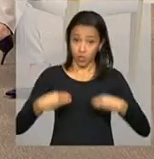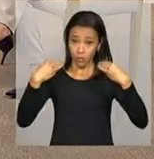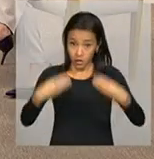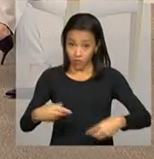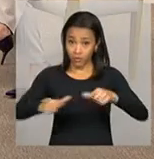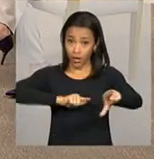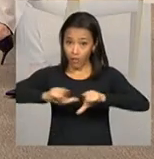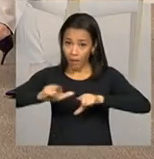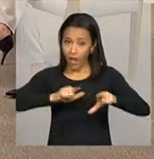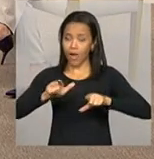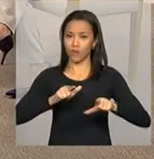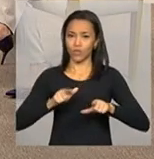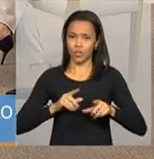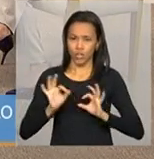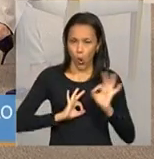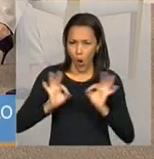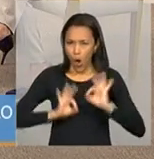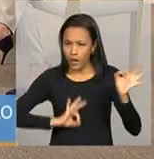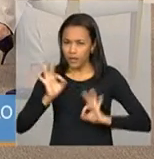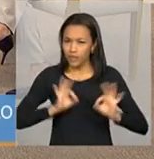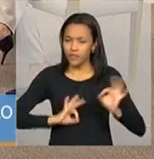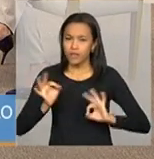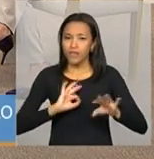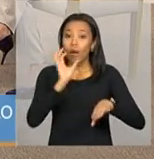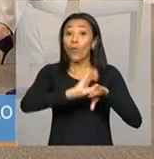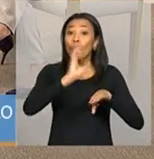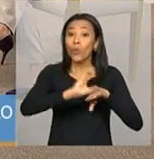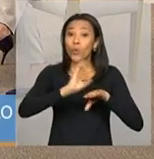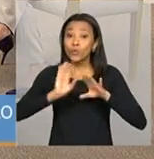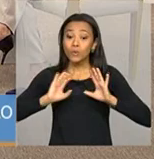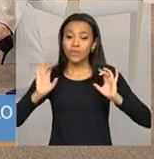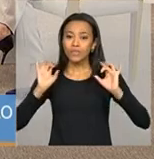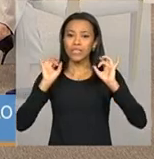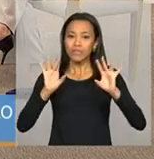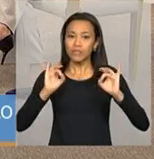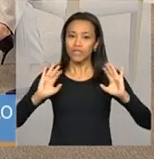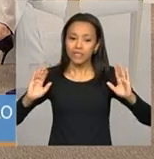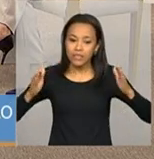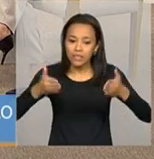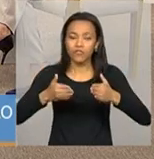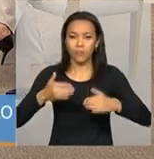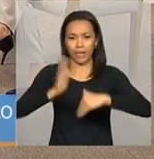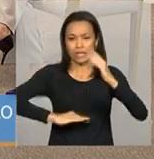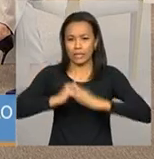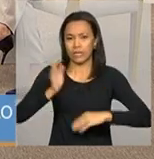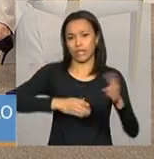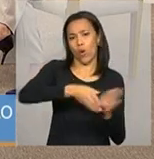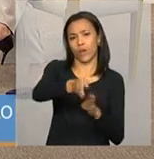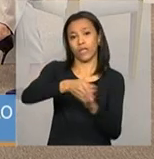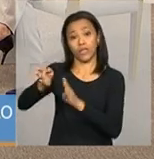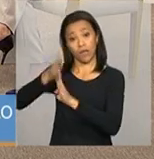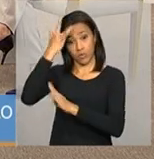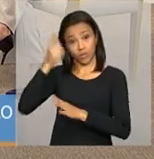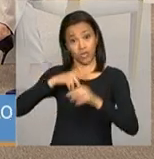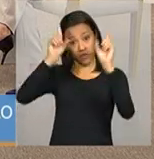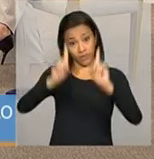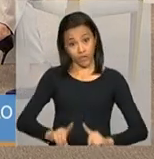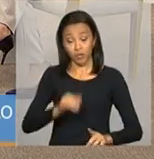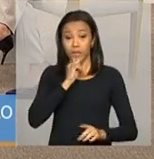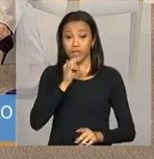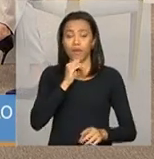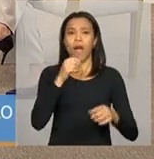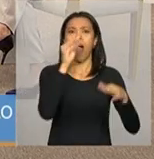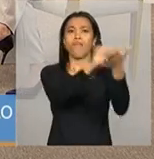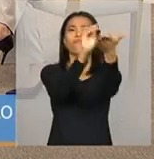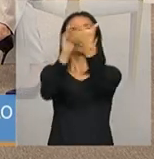organizar gerando cursos específicos para qualificar pessoas para aquela área. Porque, por exemplo, a deficiência de empregos, a